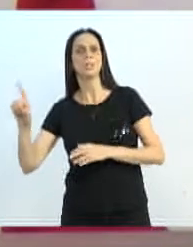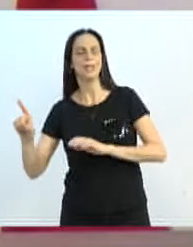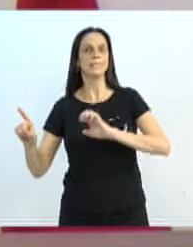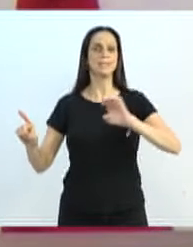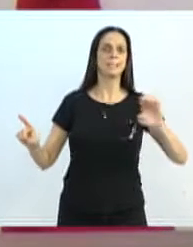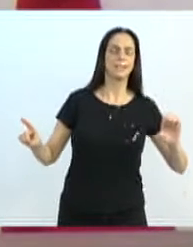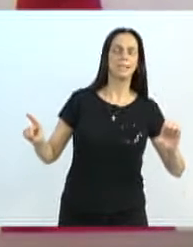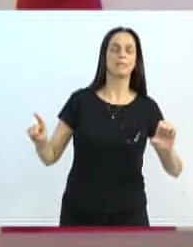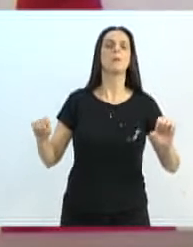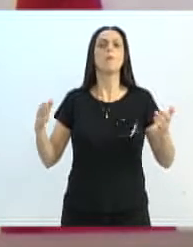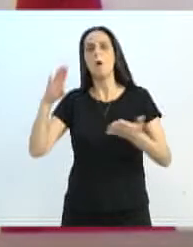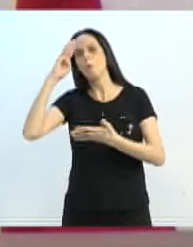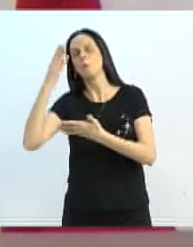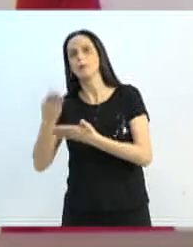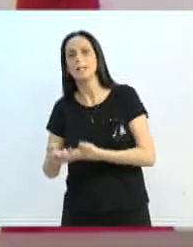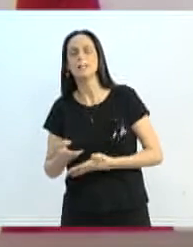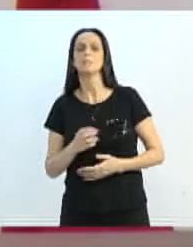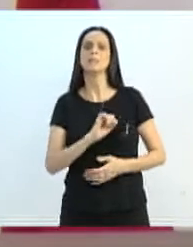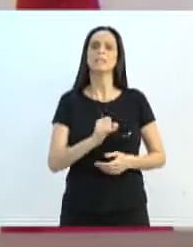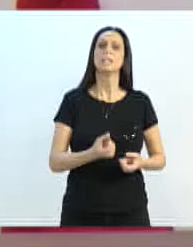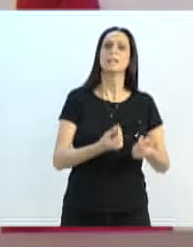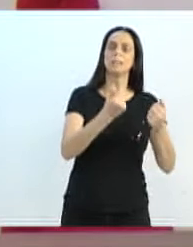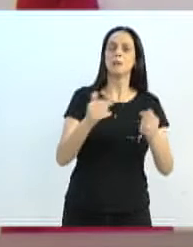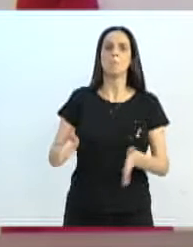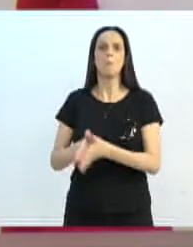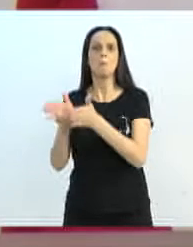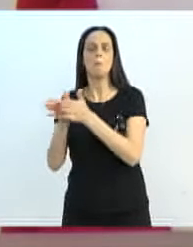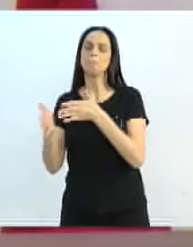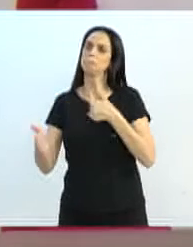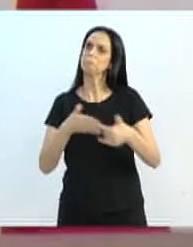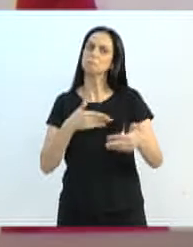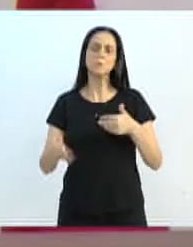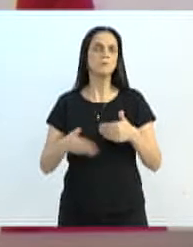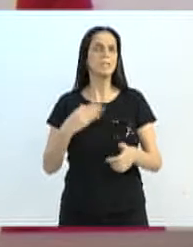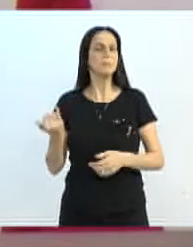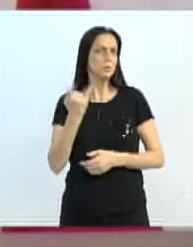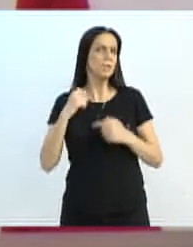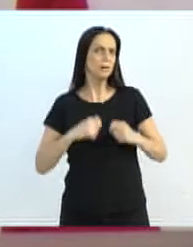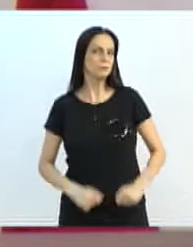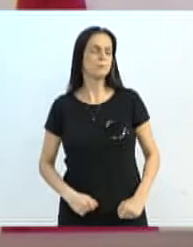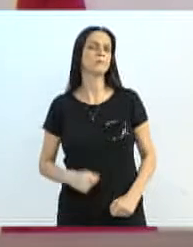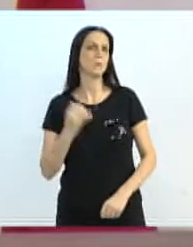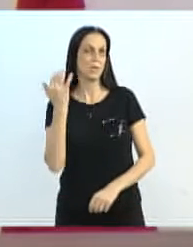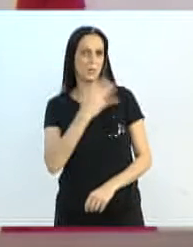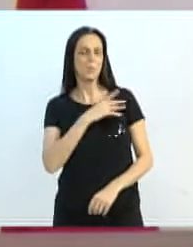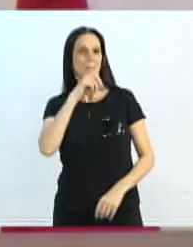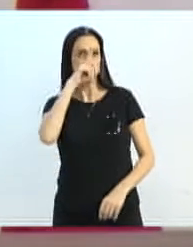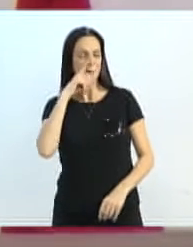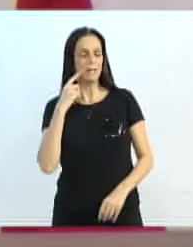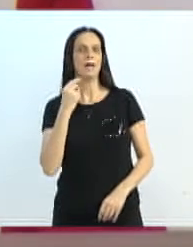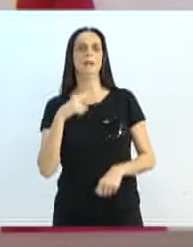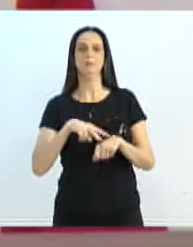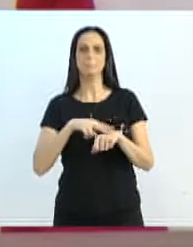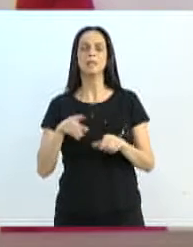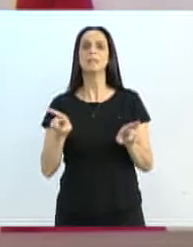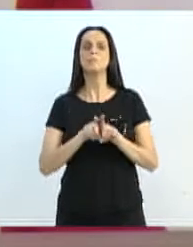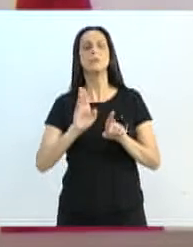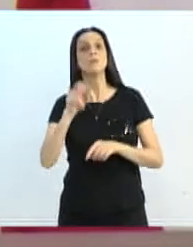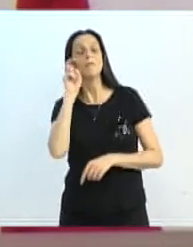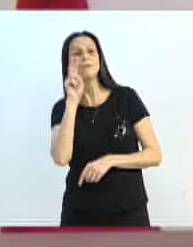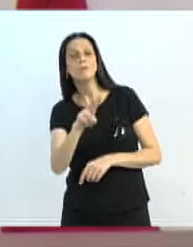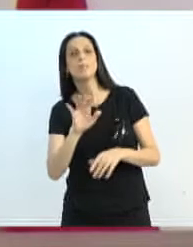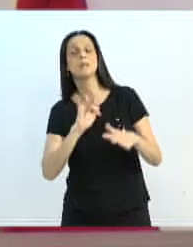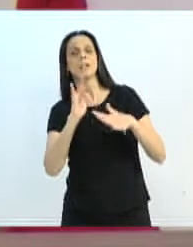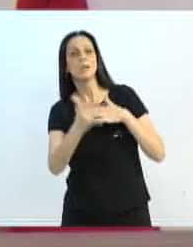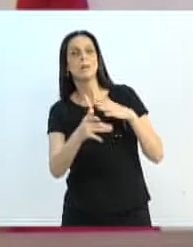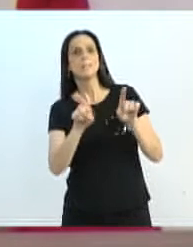de time, profissão, classe social, seja o que for. Muitas pessoas, infelizmente, foram, e vimos em vários vídeos que circulam nas redes, patrocinadas,